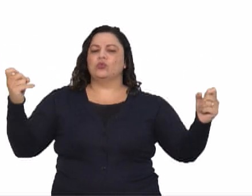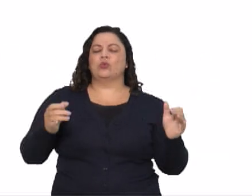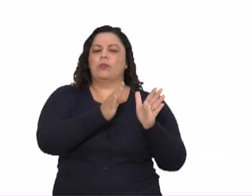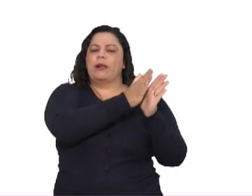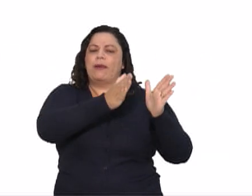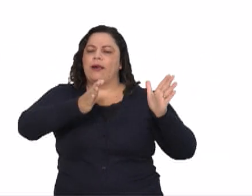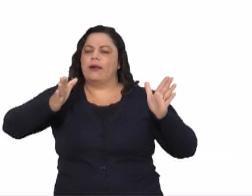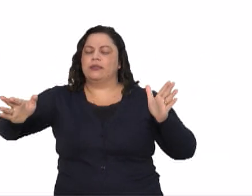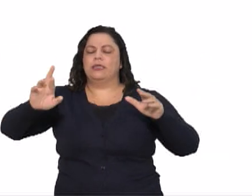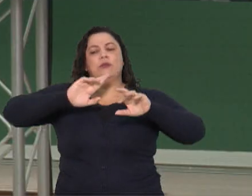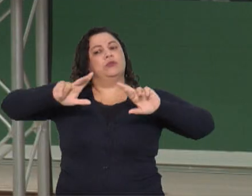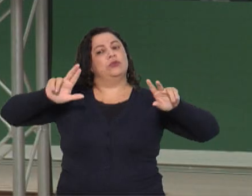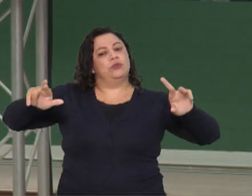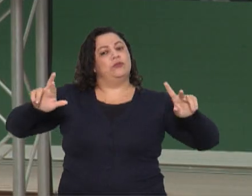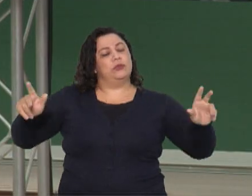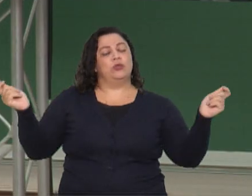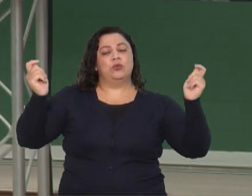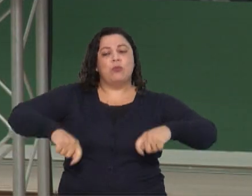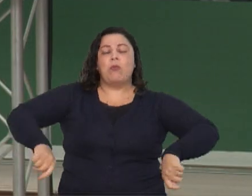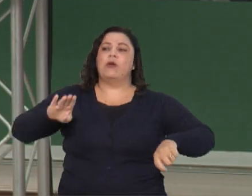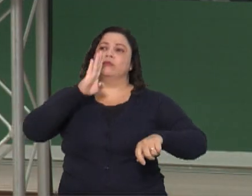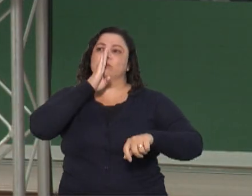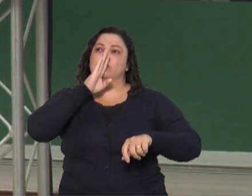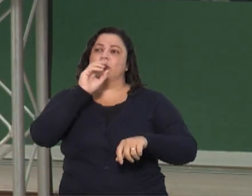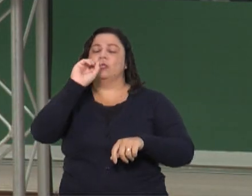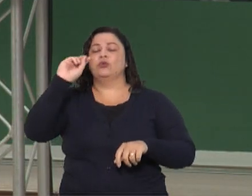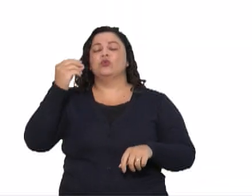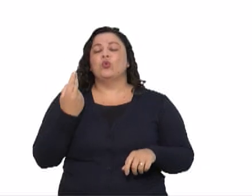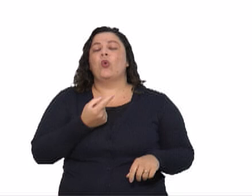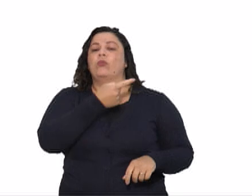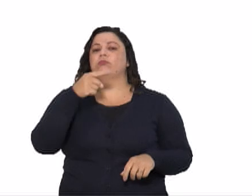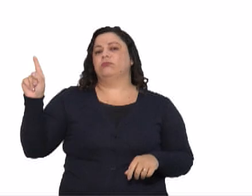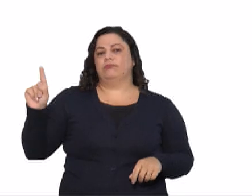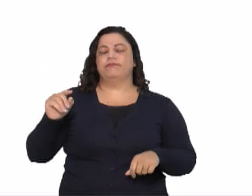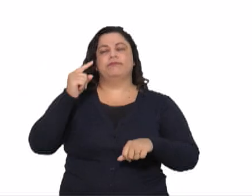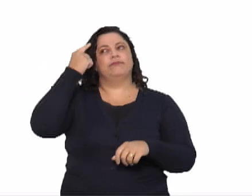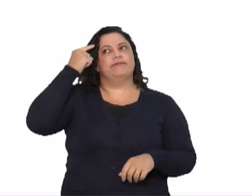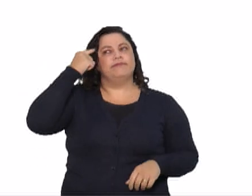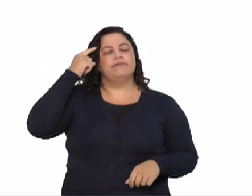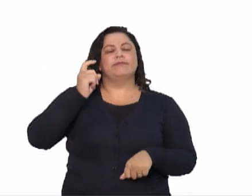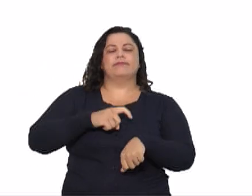não incluir silêncios. Pense um pouquinho.